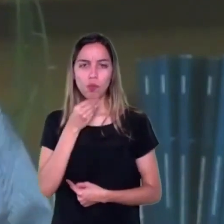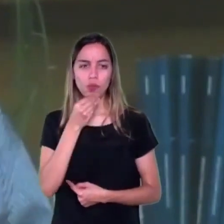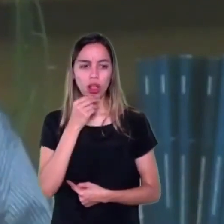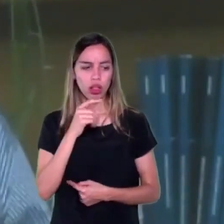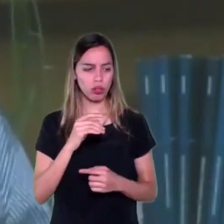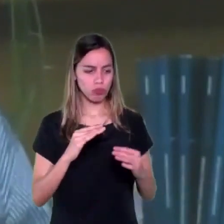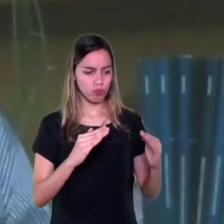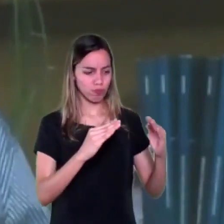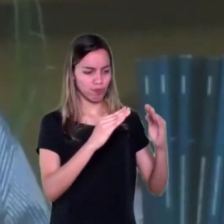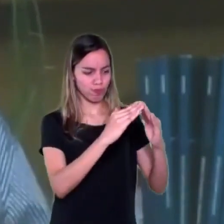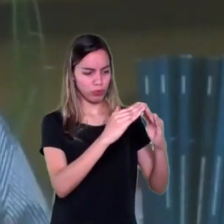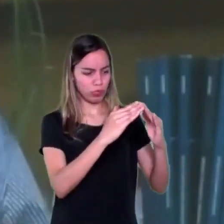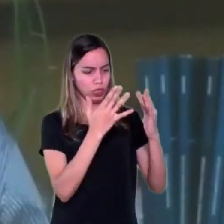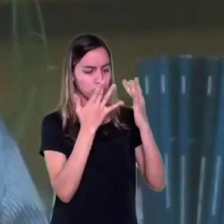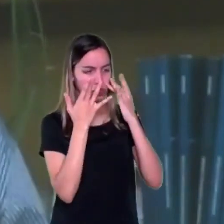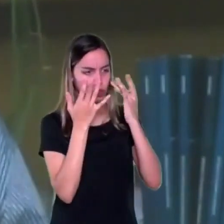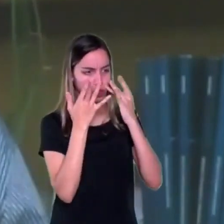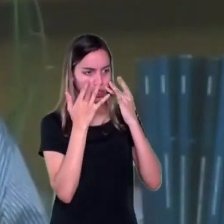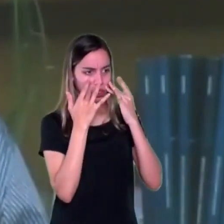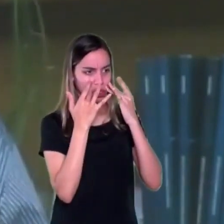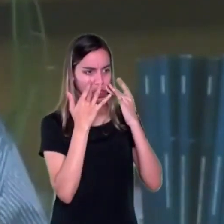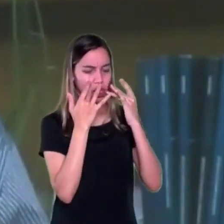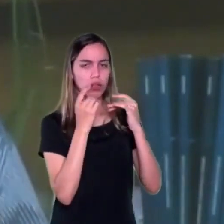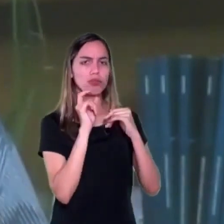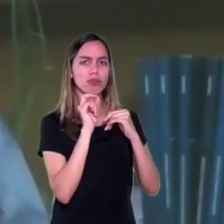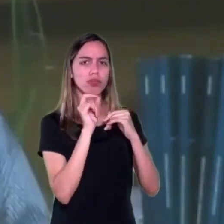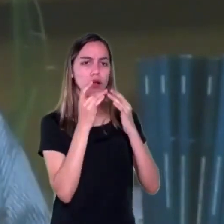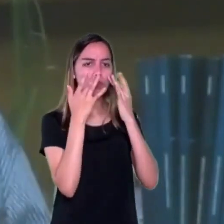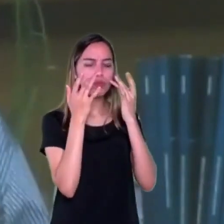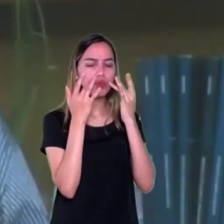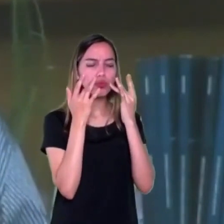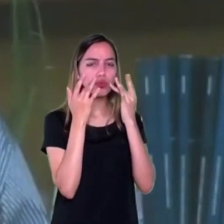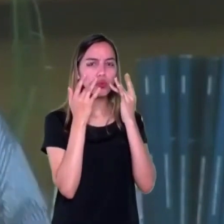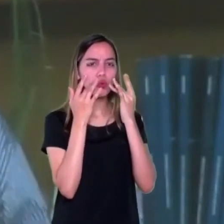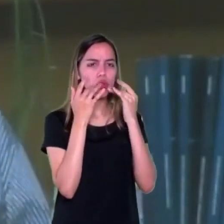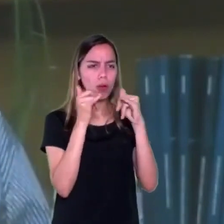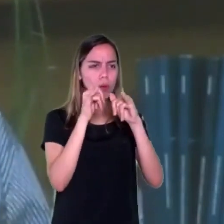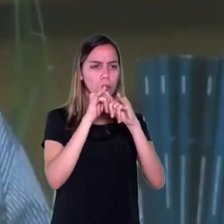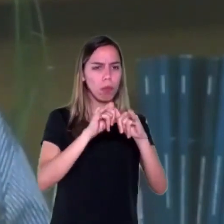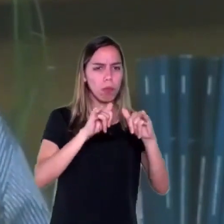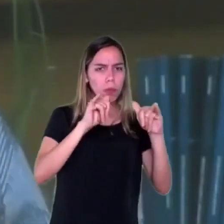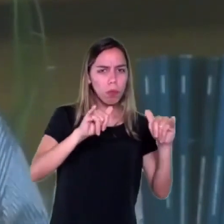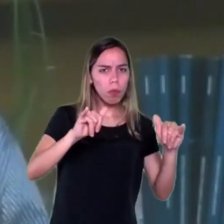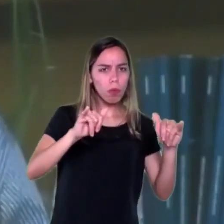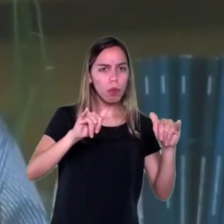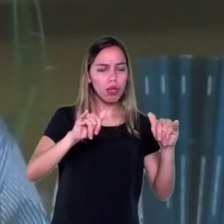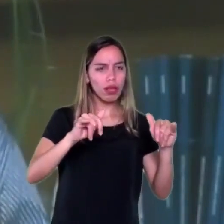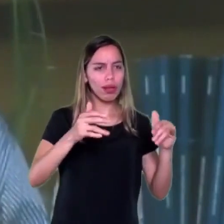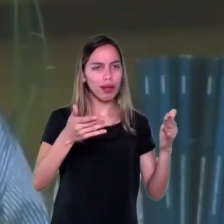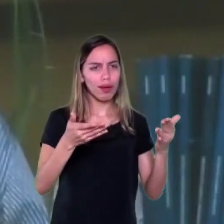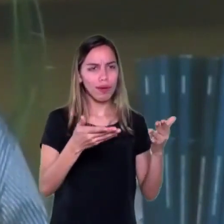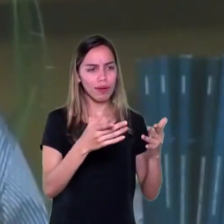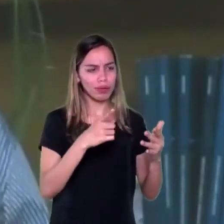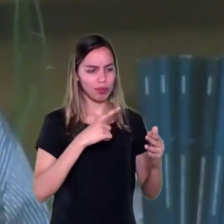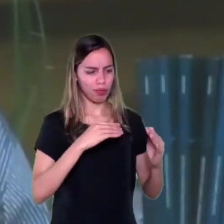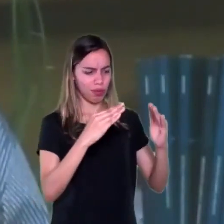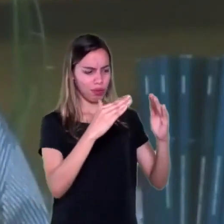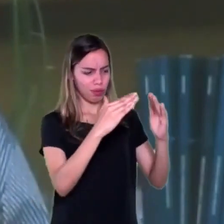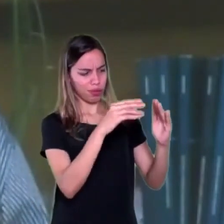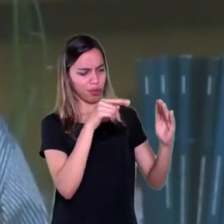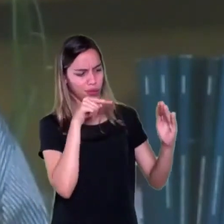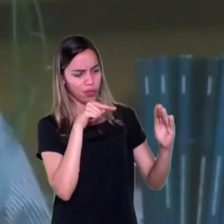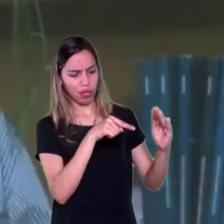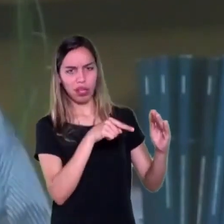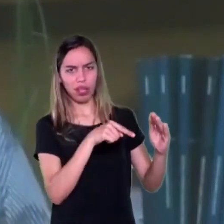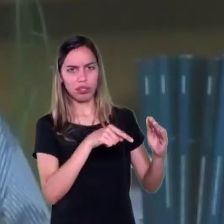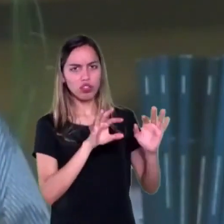era moderna, vamos dizer assim, que é o Teatro Mané Campos, que está hoje revitalizado e é um grande